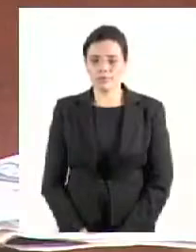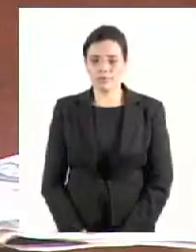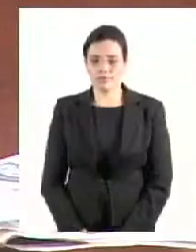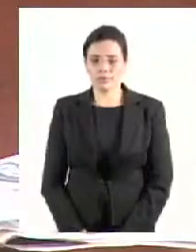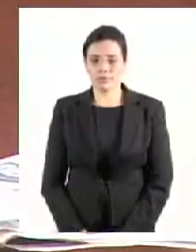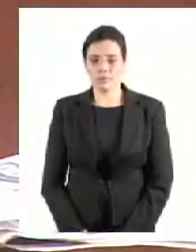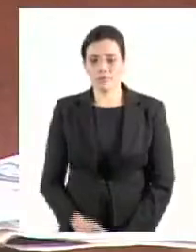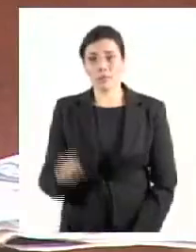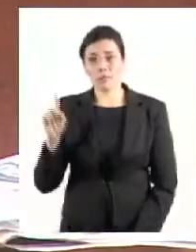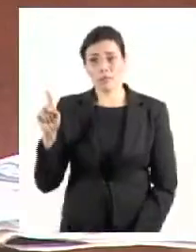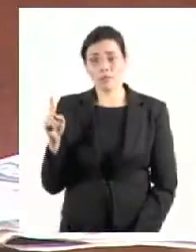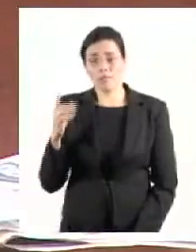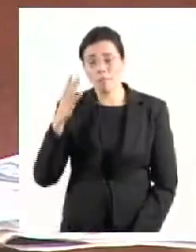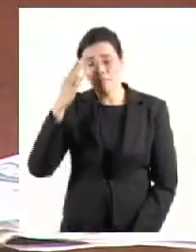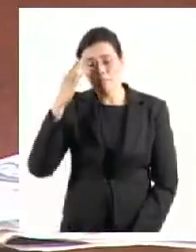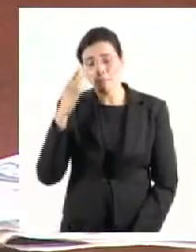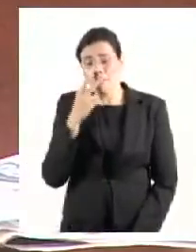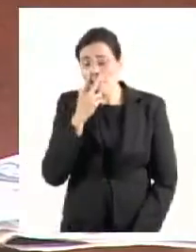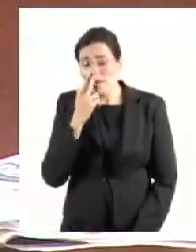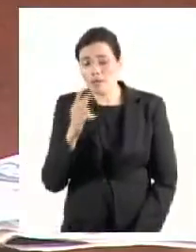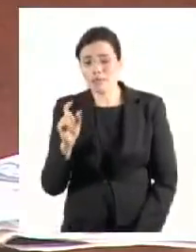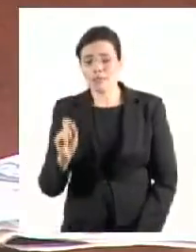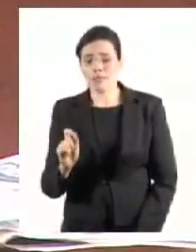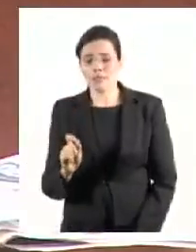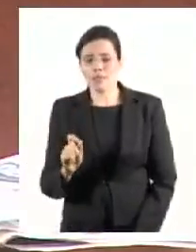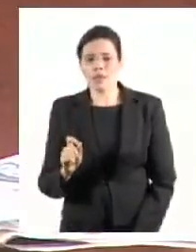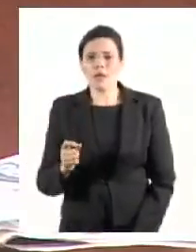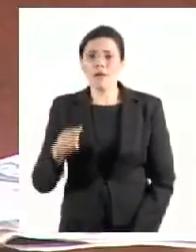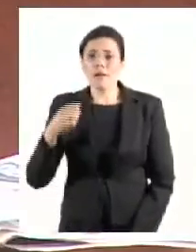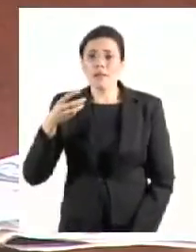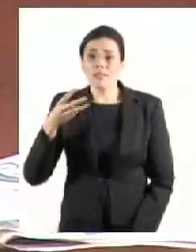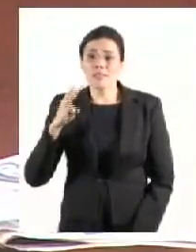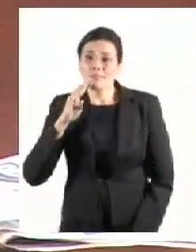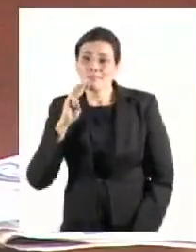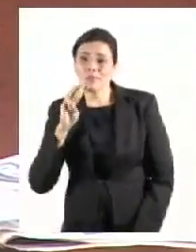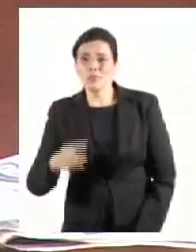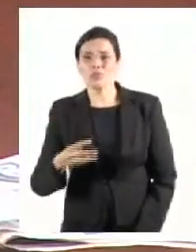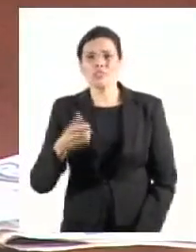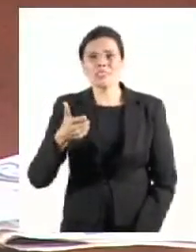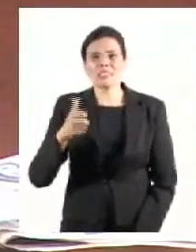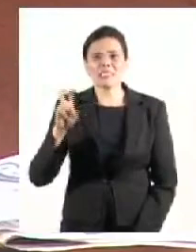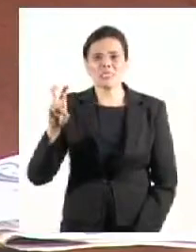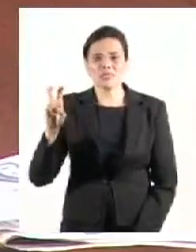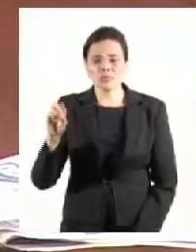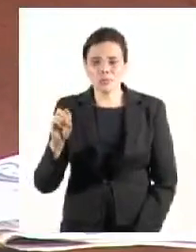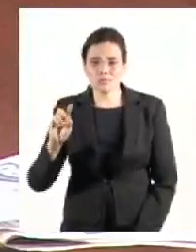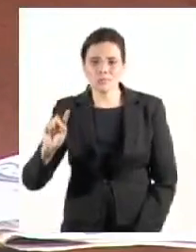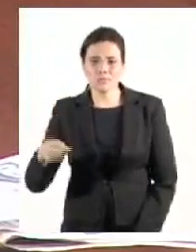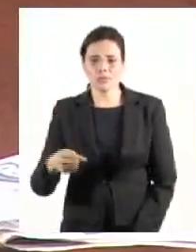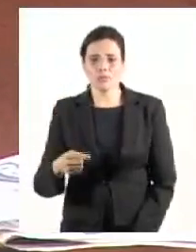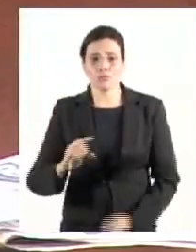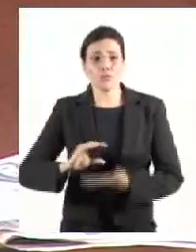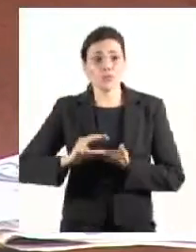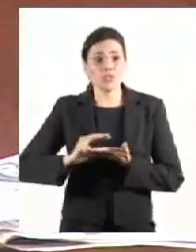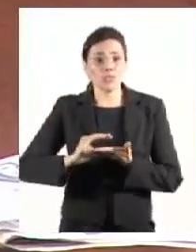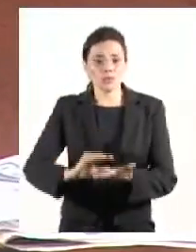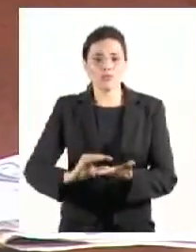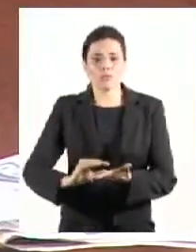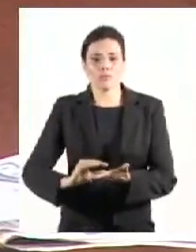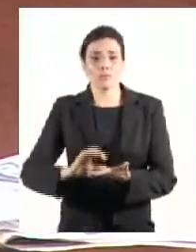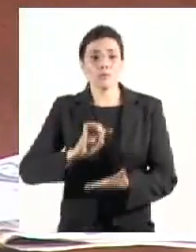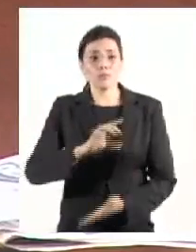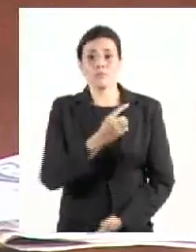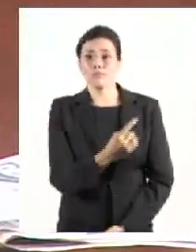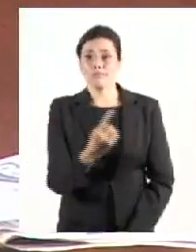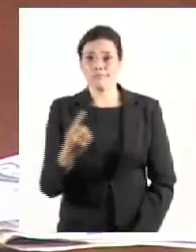razão, deputado Adriano, de dar 3.150.000 de emenda para cada